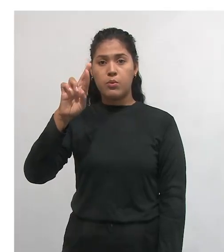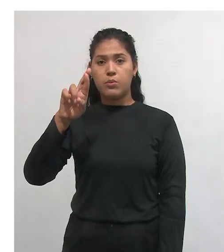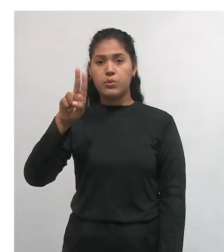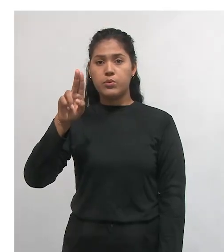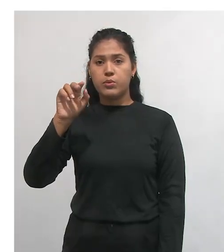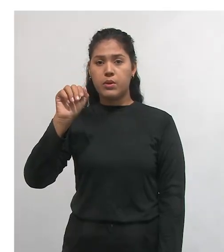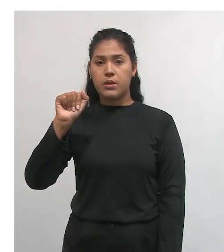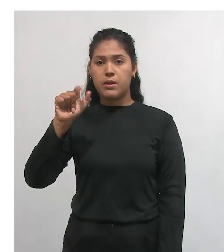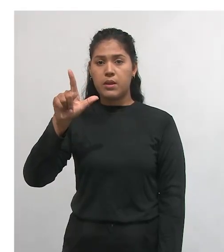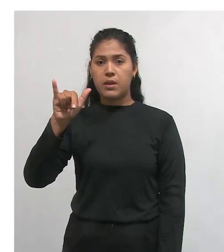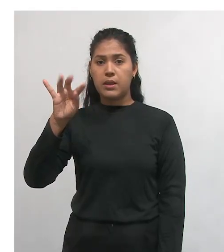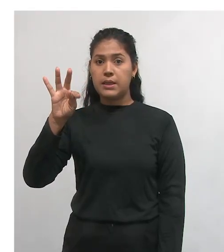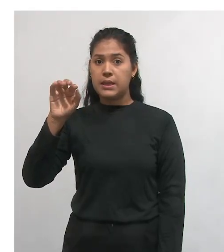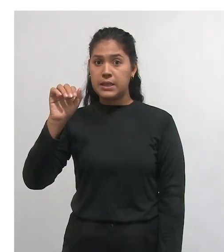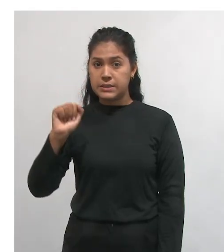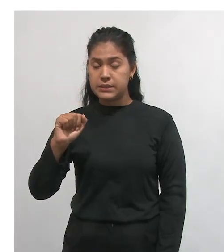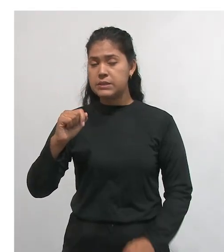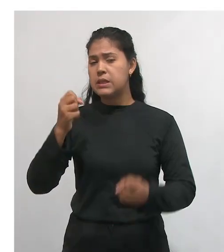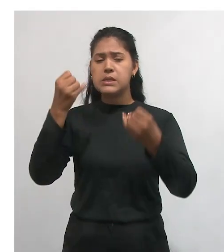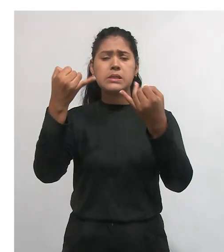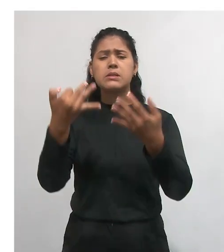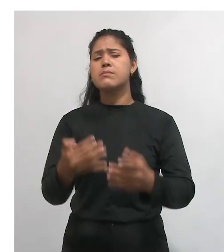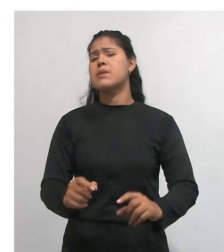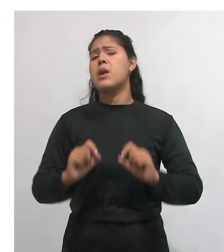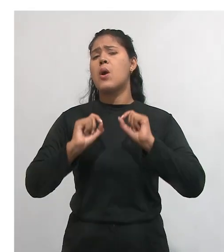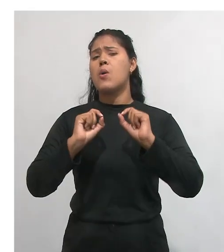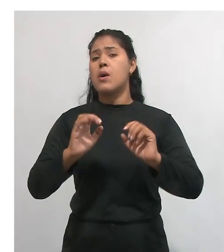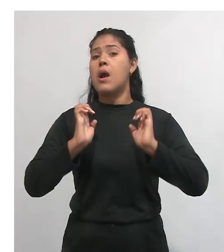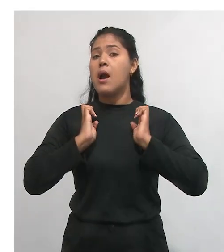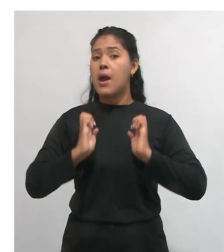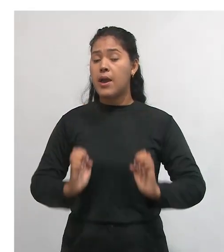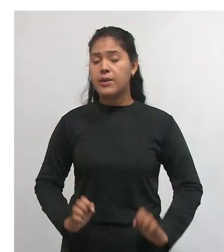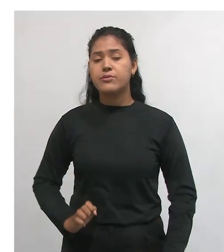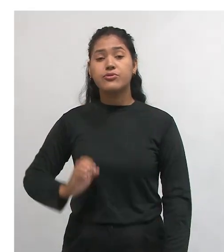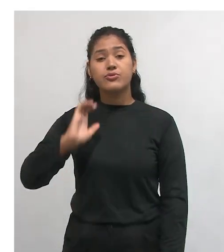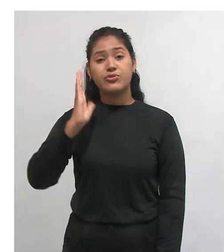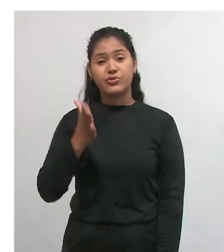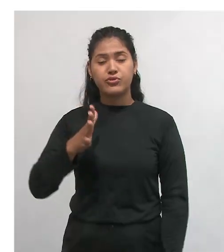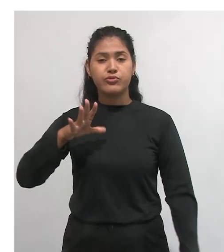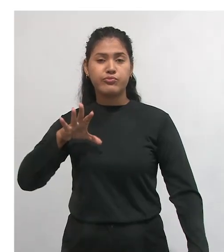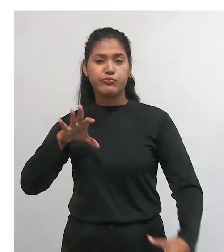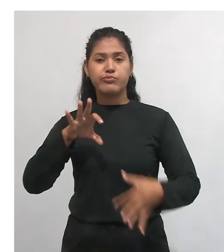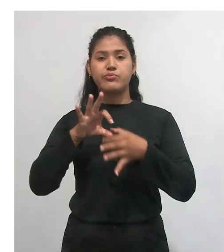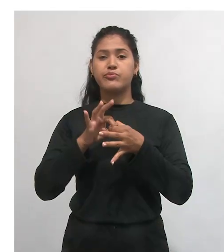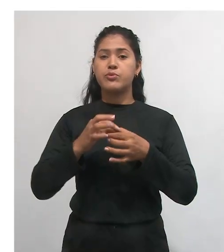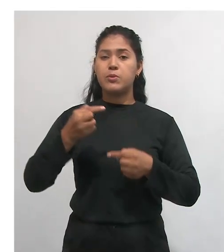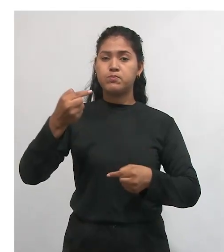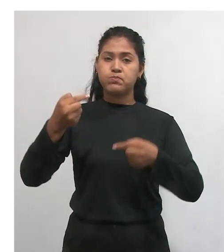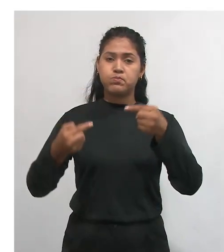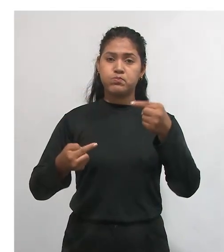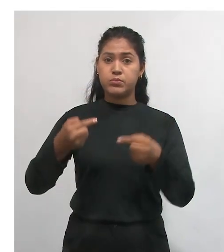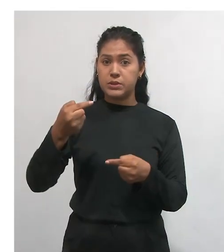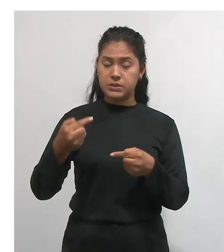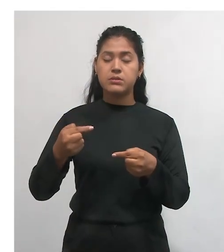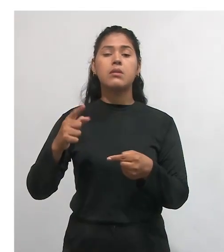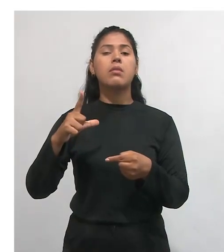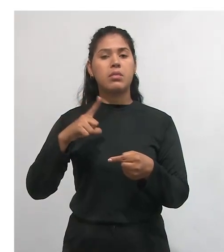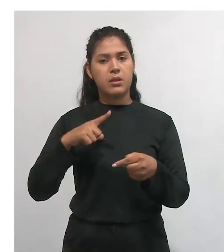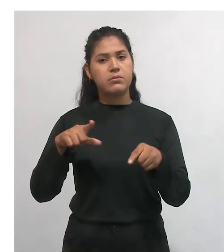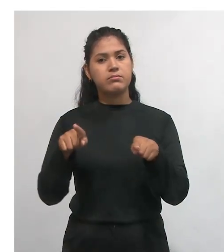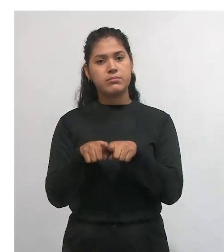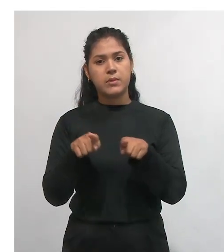contratualista implica que a ética está sob a regência política, a qual se funda sobre uma relação jurídica